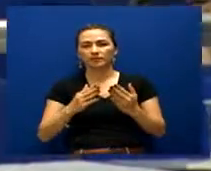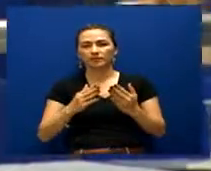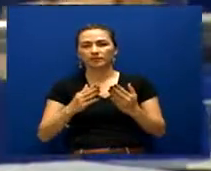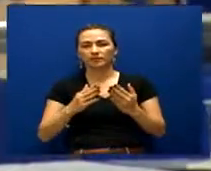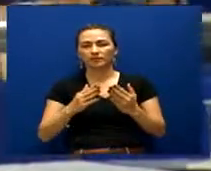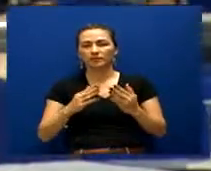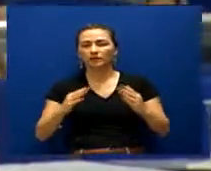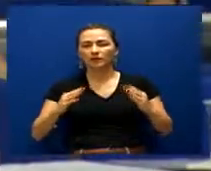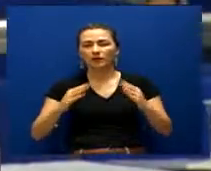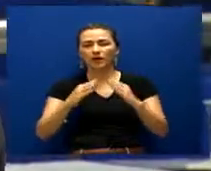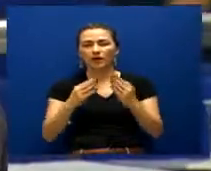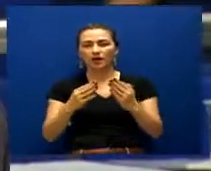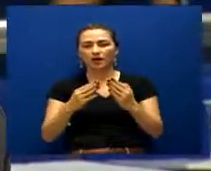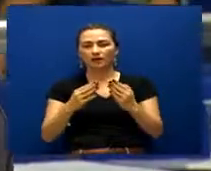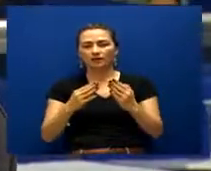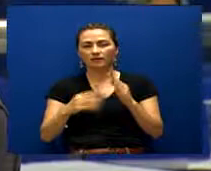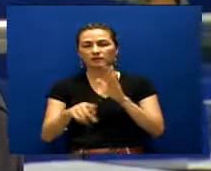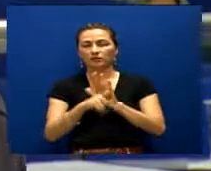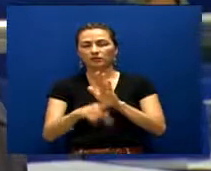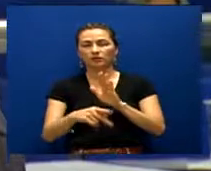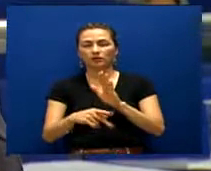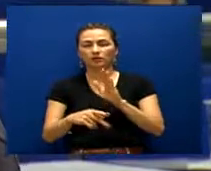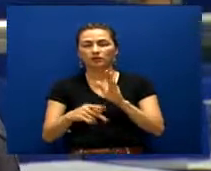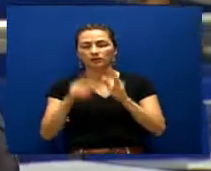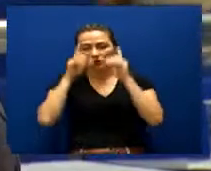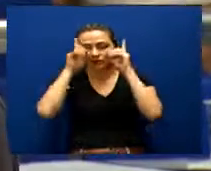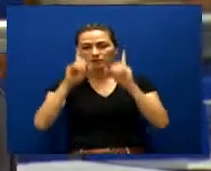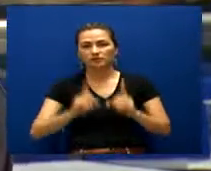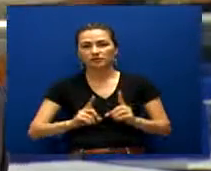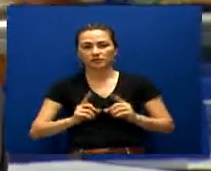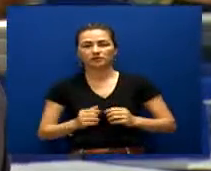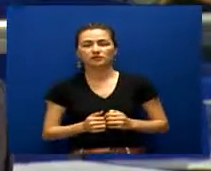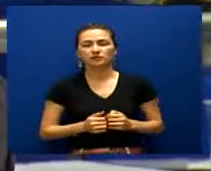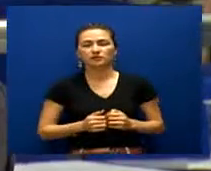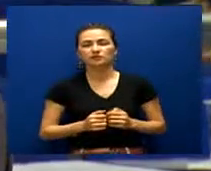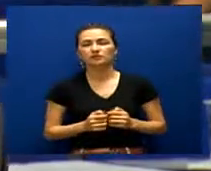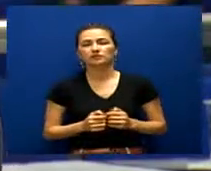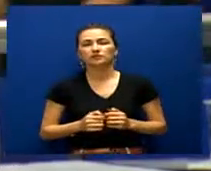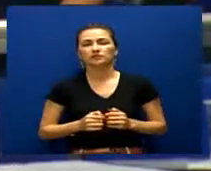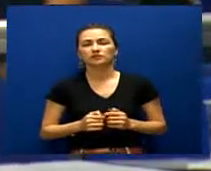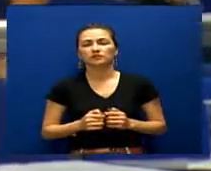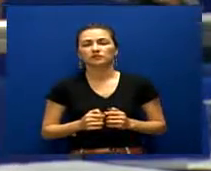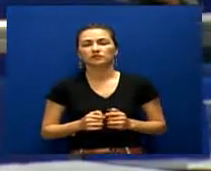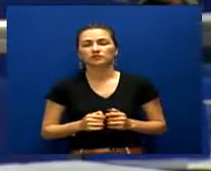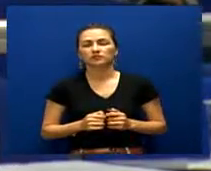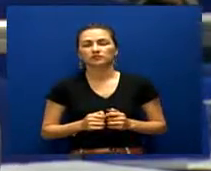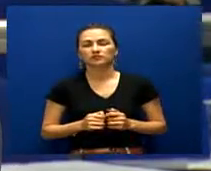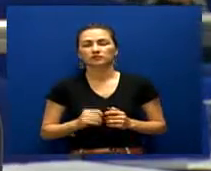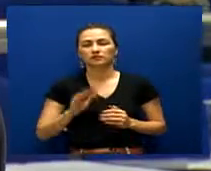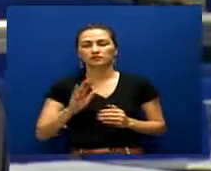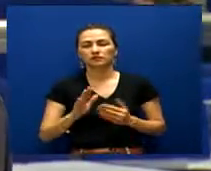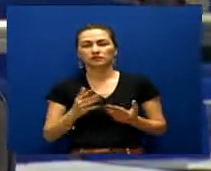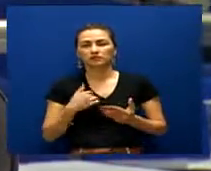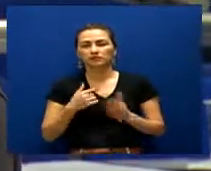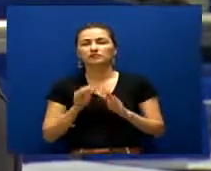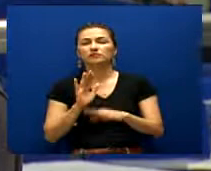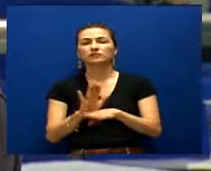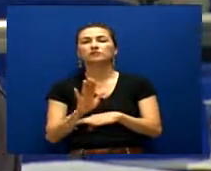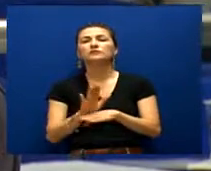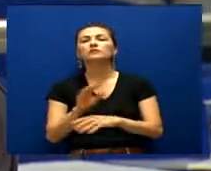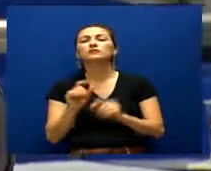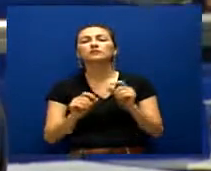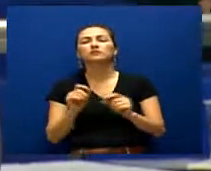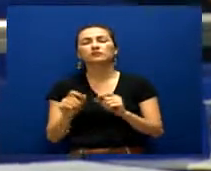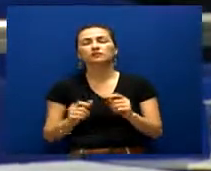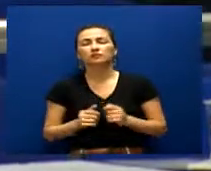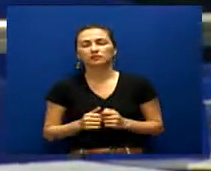principalmente para essas pessoas com deficiência múltipla. Mas, uma parte, estaremos contribuindo junto também para